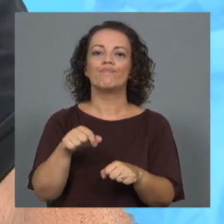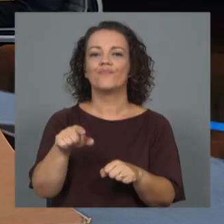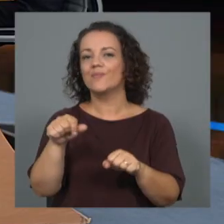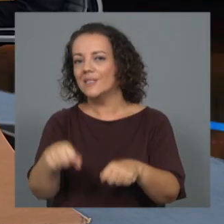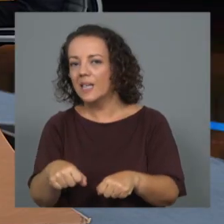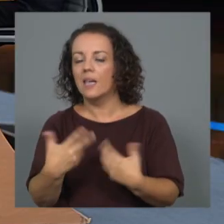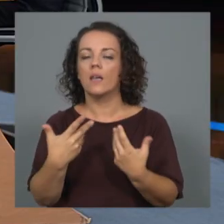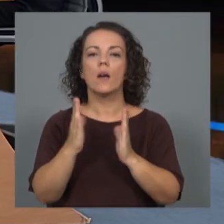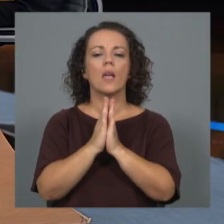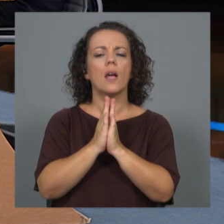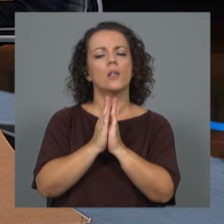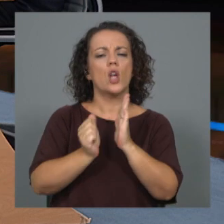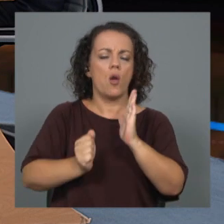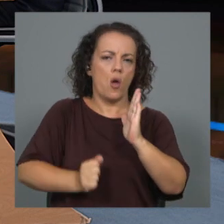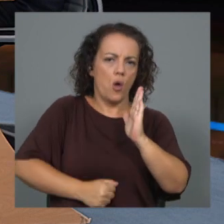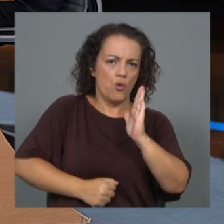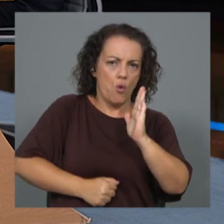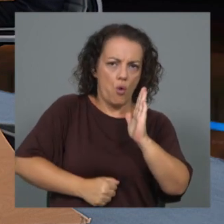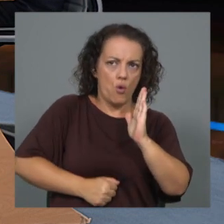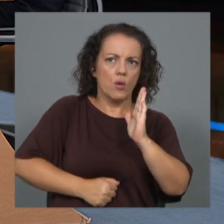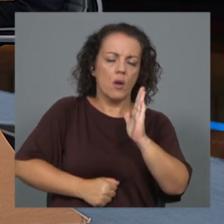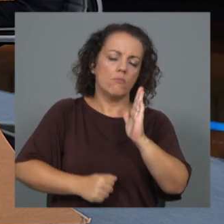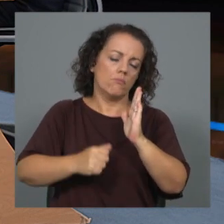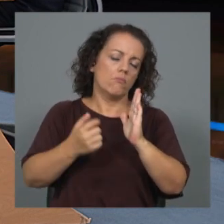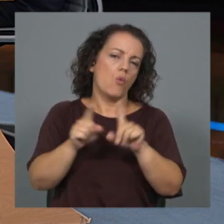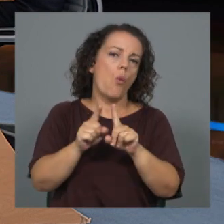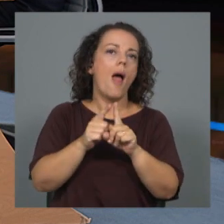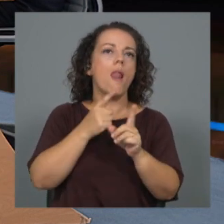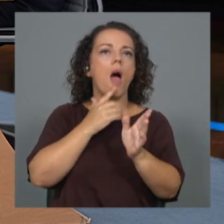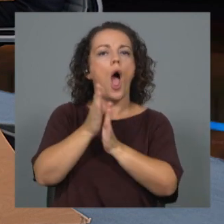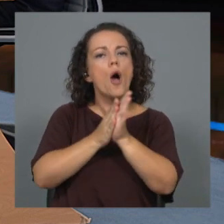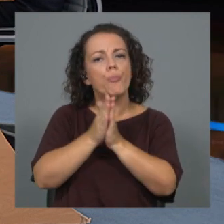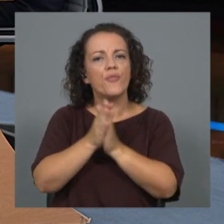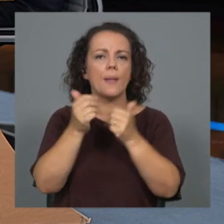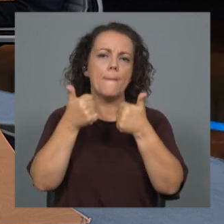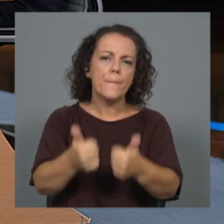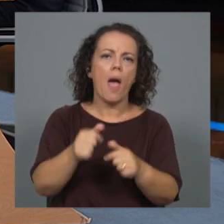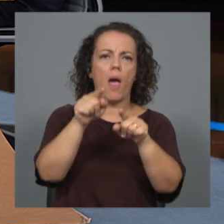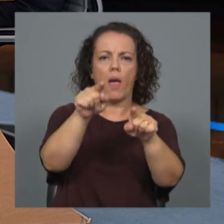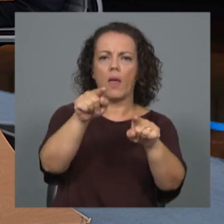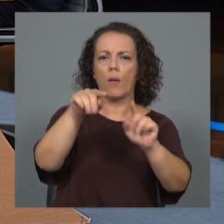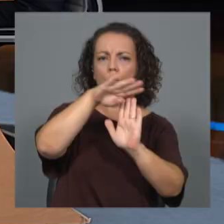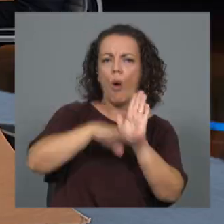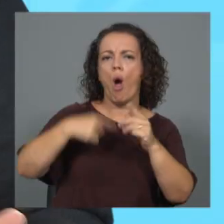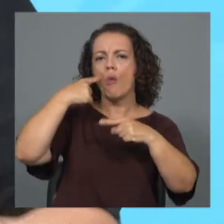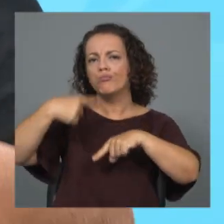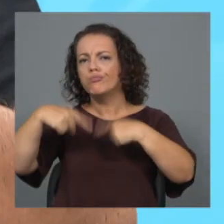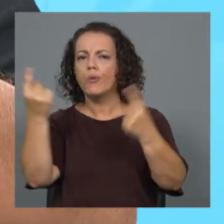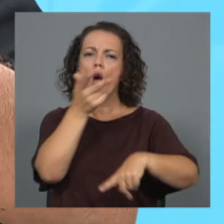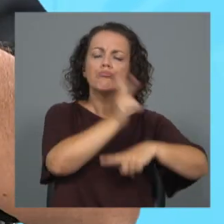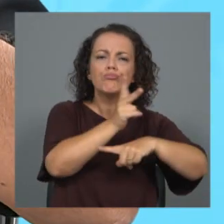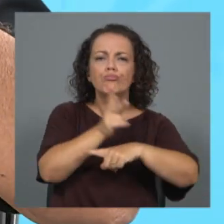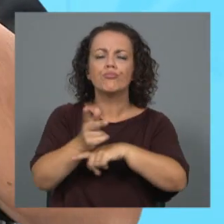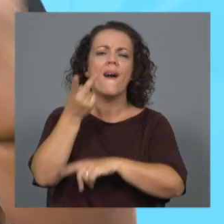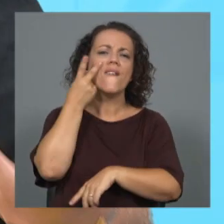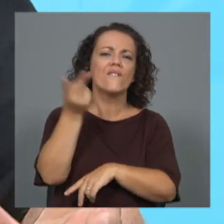termos de Igreja Católica, aproveitar muito bem este espaço para fazer reportagens, dar notícias sobre a vida da Igreja, falar